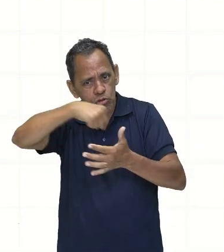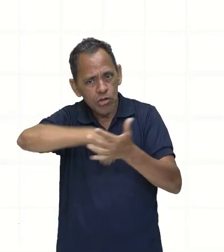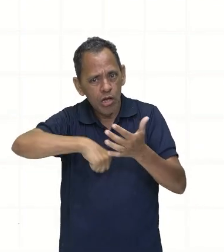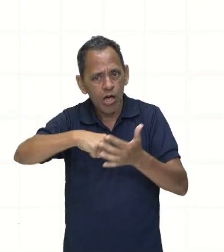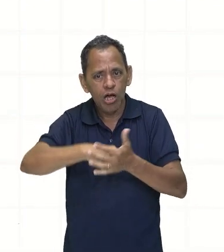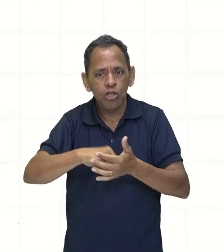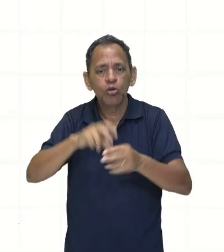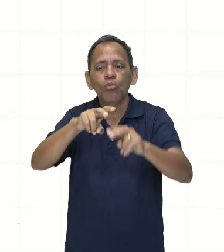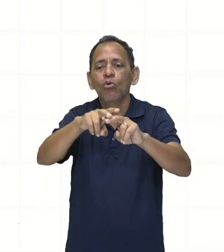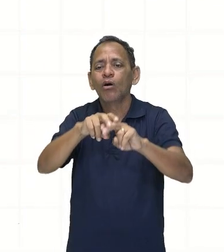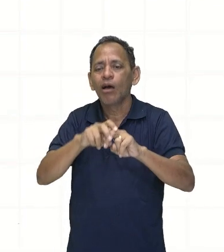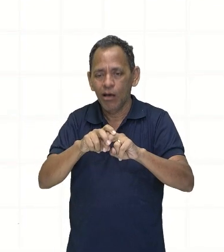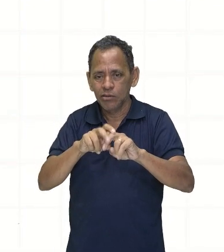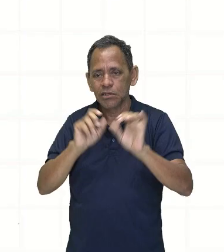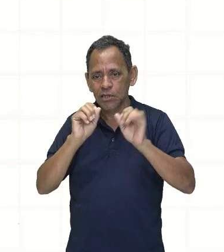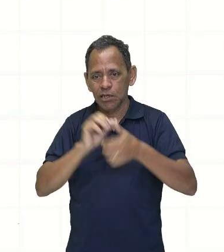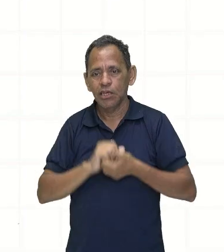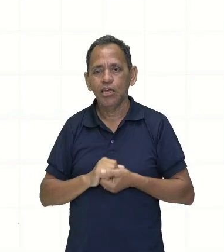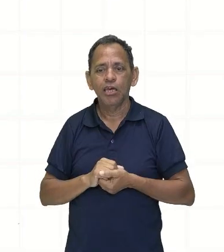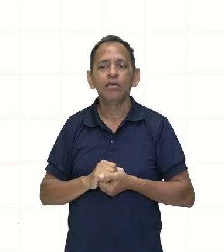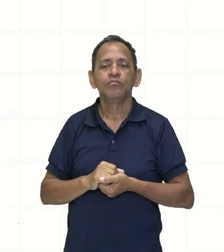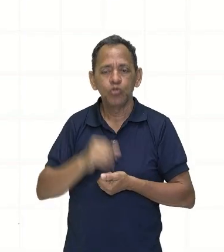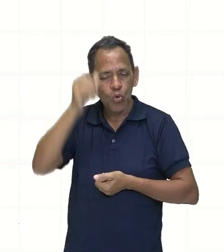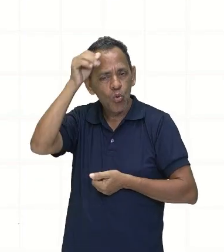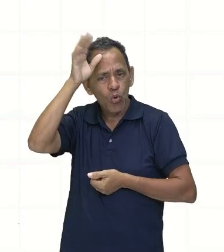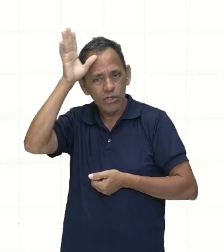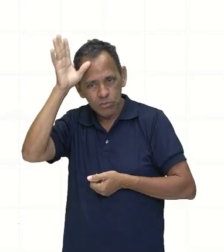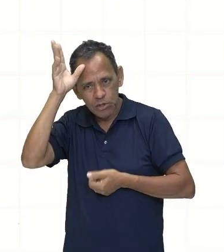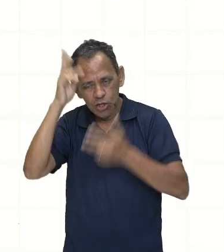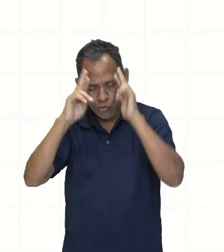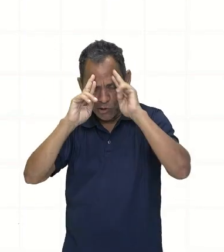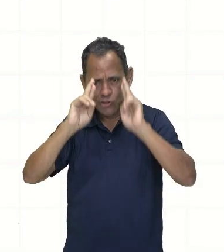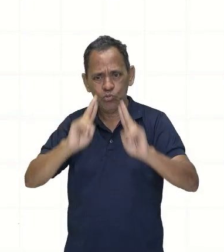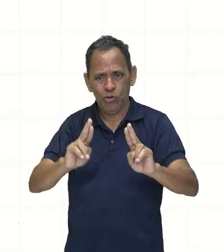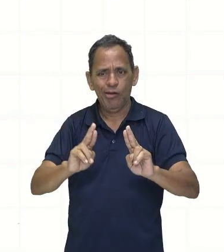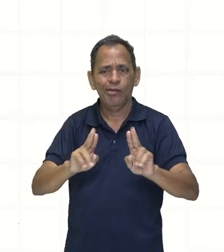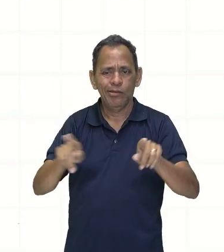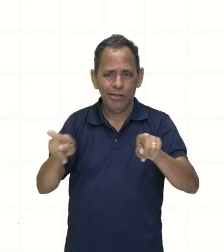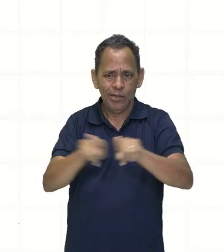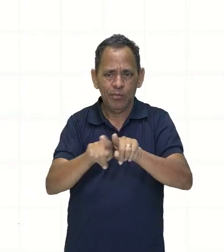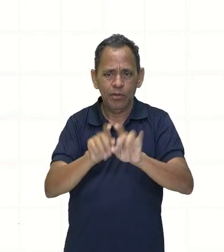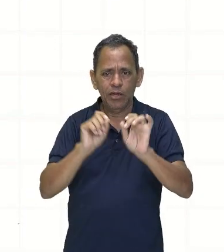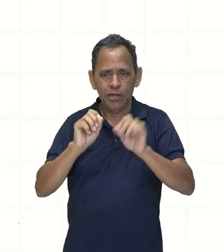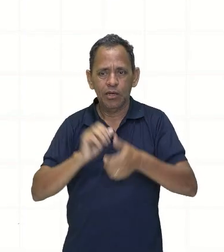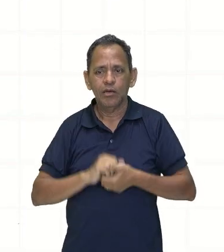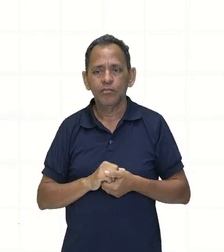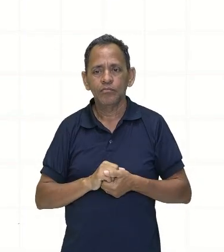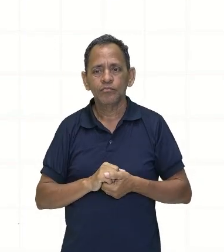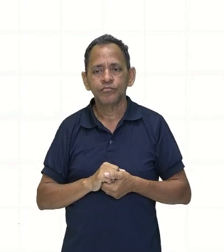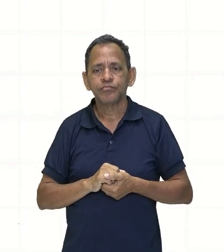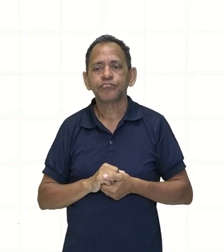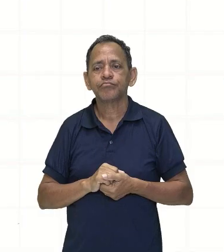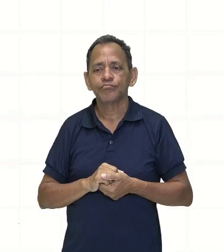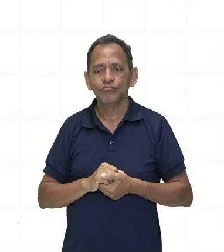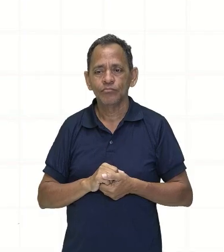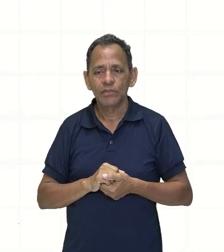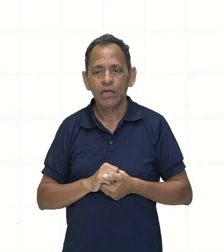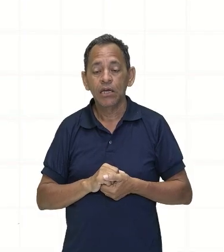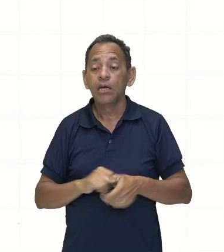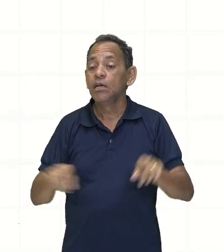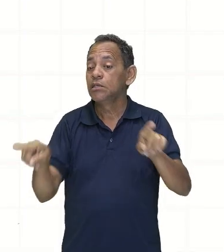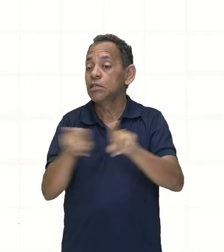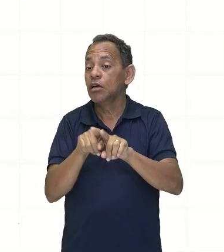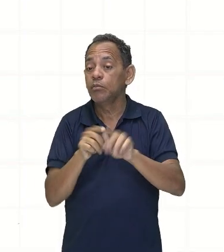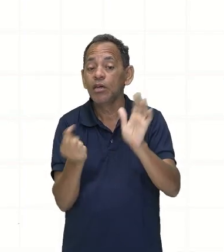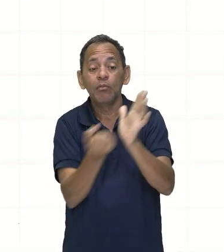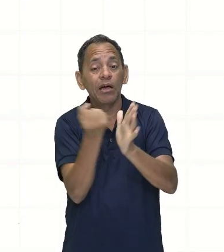a favor, né, desse reconhecimento, desse respeito, a questão também aqui da demarcação de